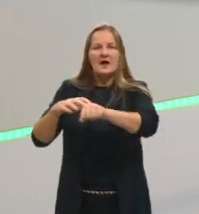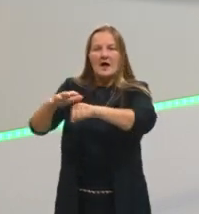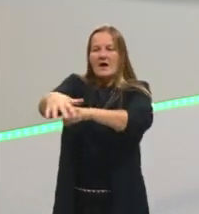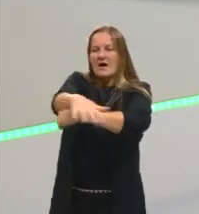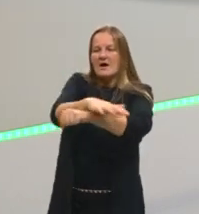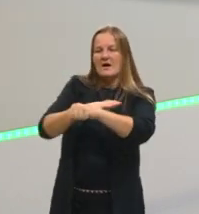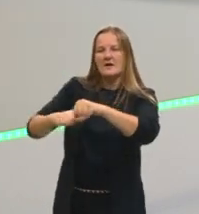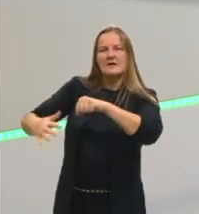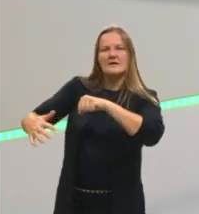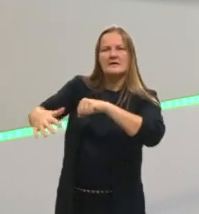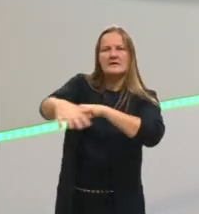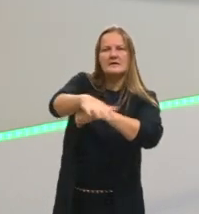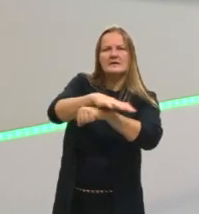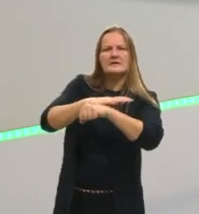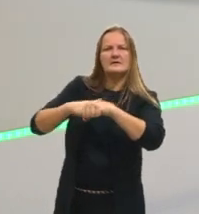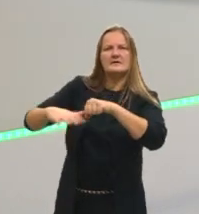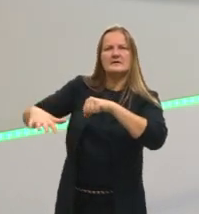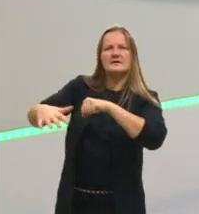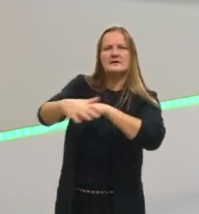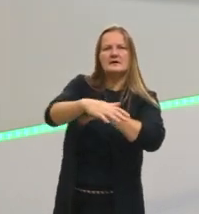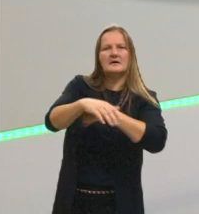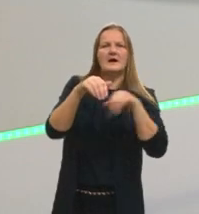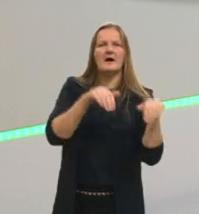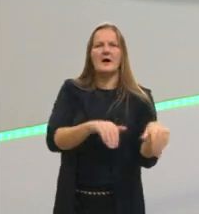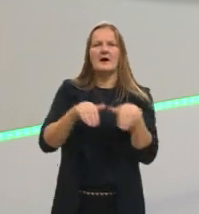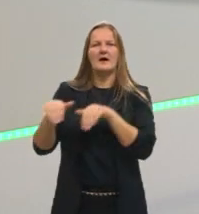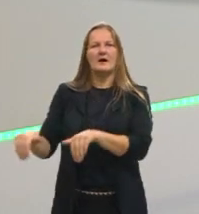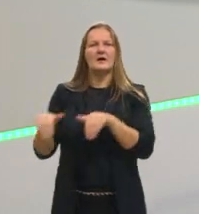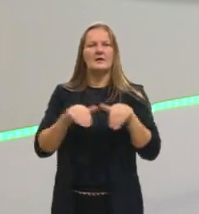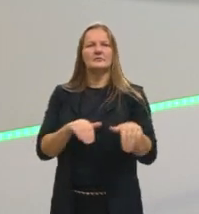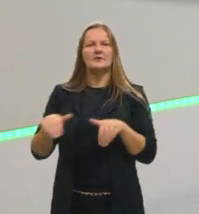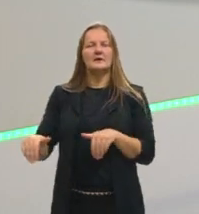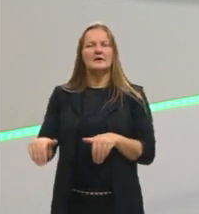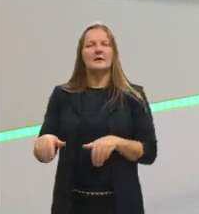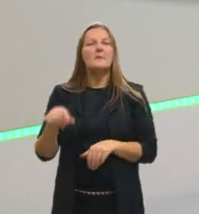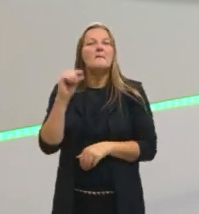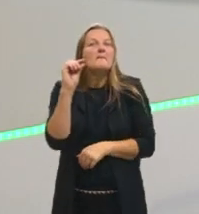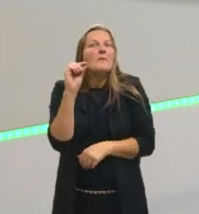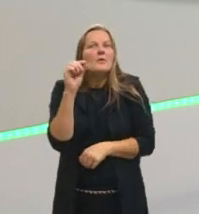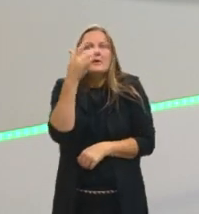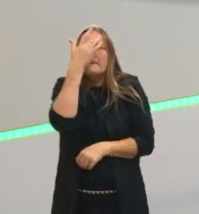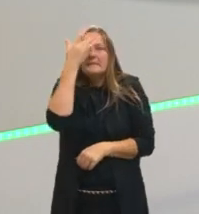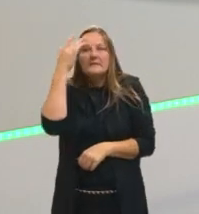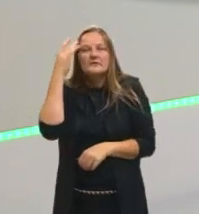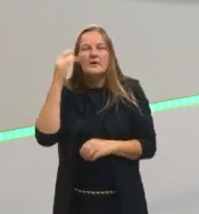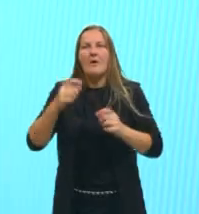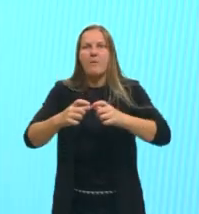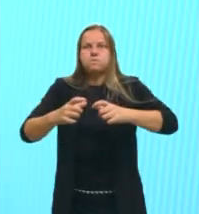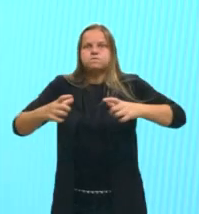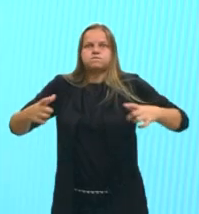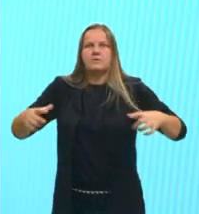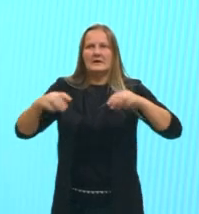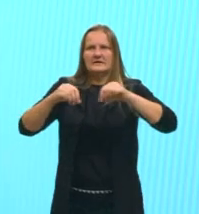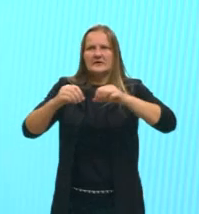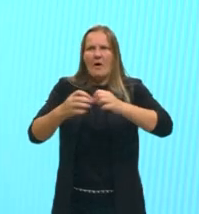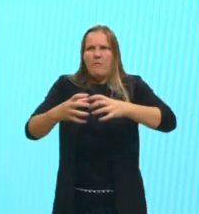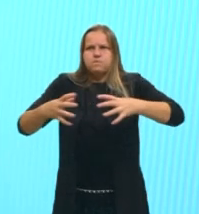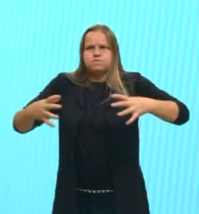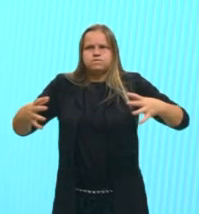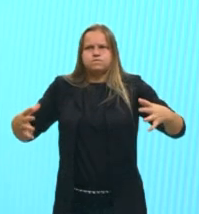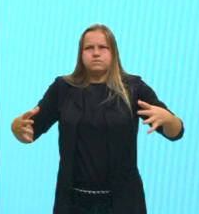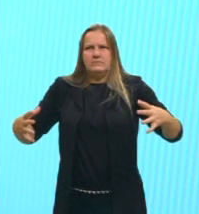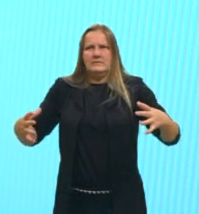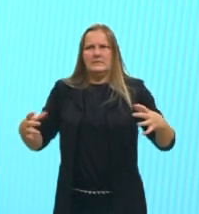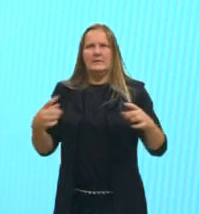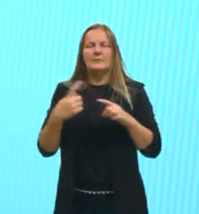aqui que seria a Austrália quase não tem habitantes e ela é super grande olha aqui como é que ela aparece bem